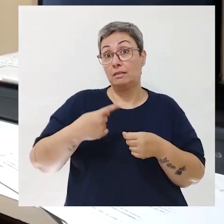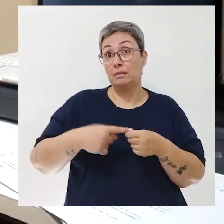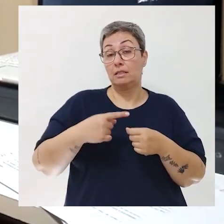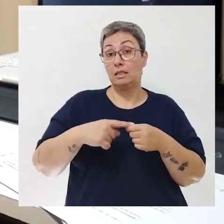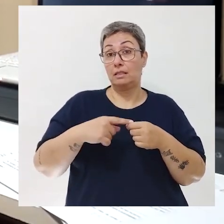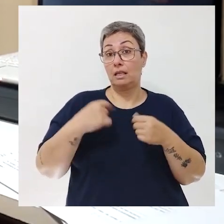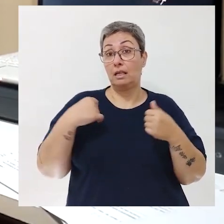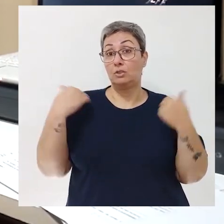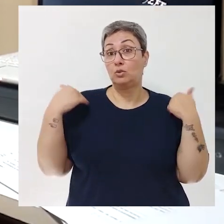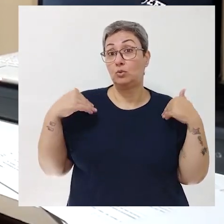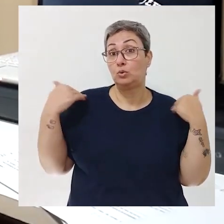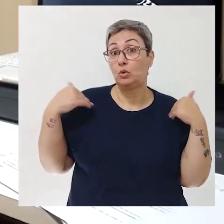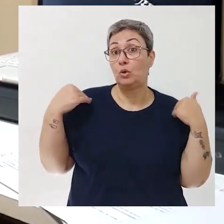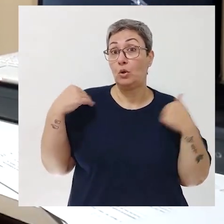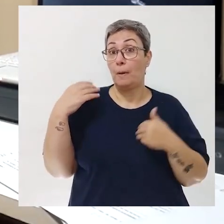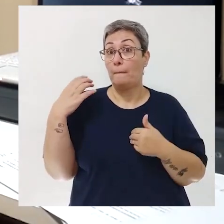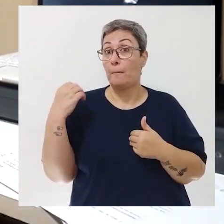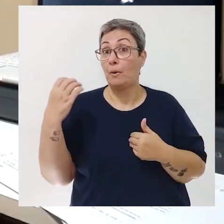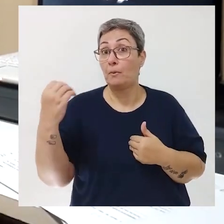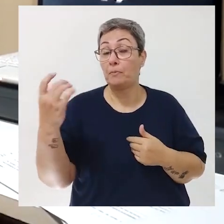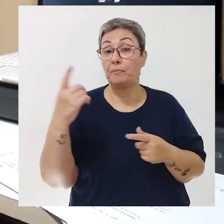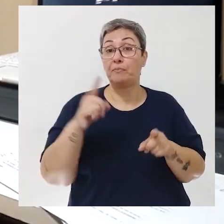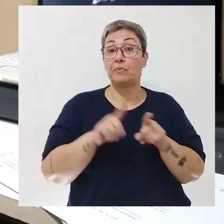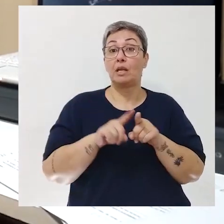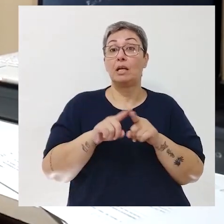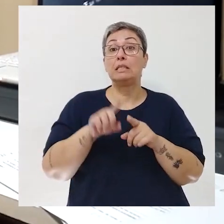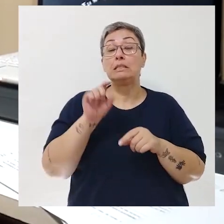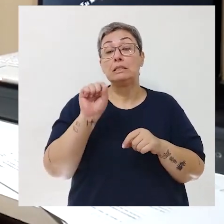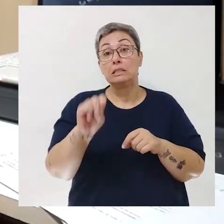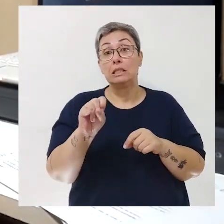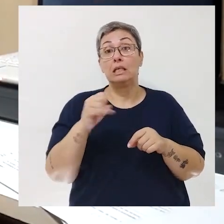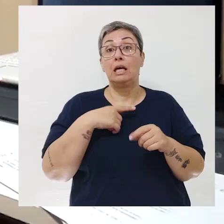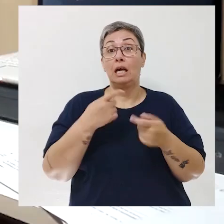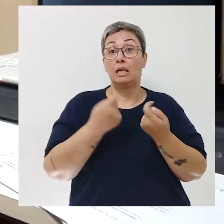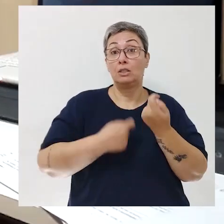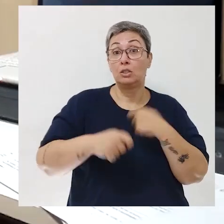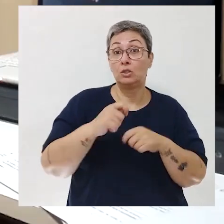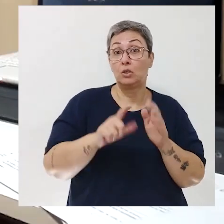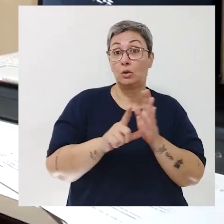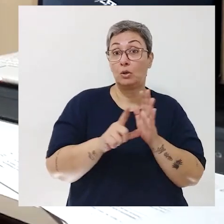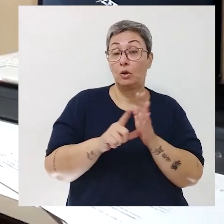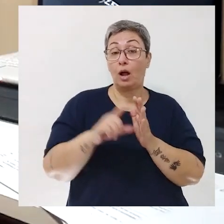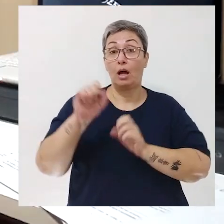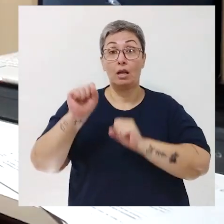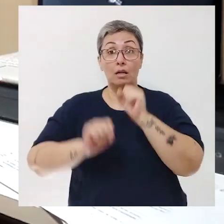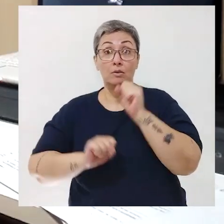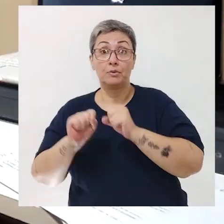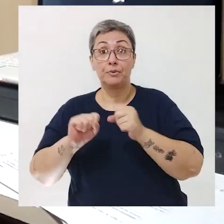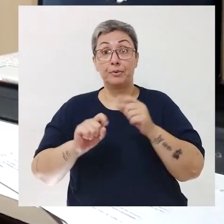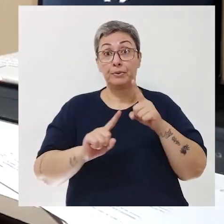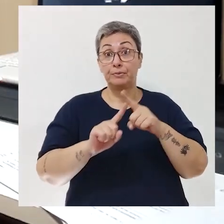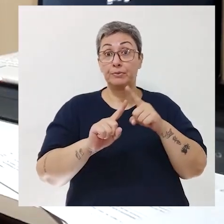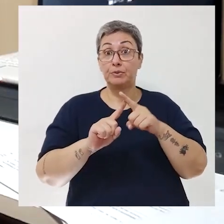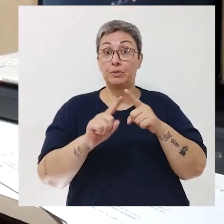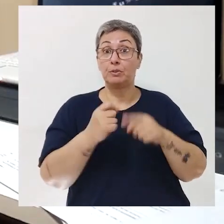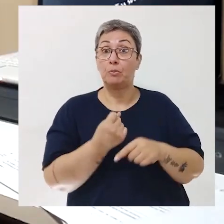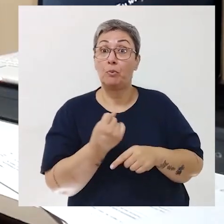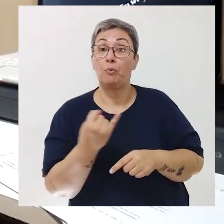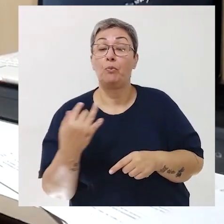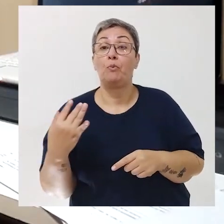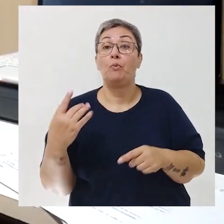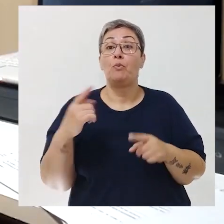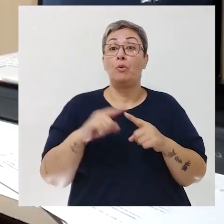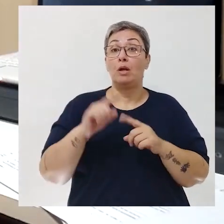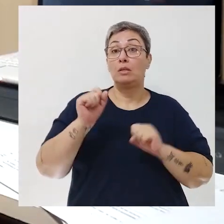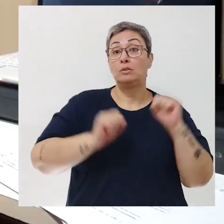cidade turística, né? Se ela é uma cidade comercial, industrial, os tipos e